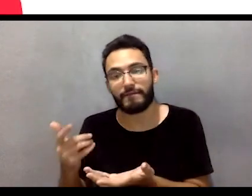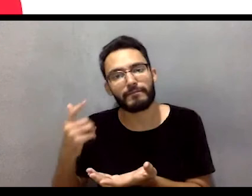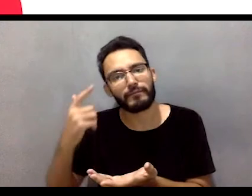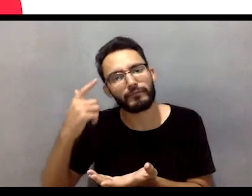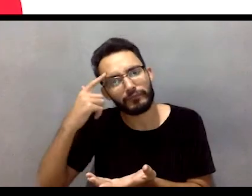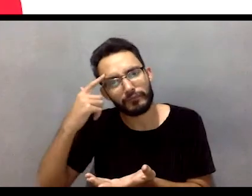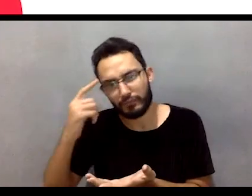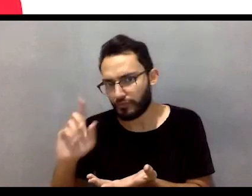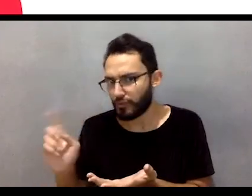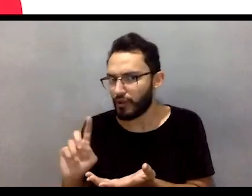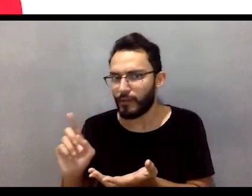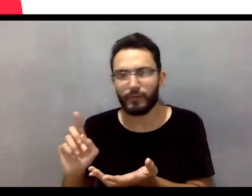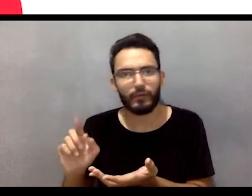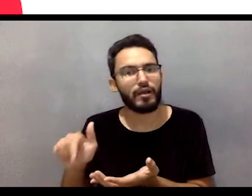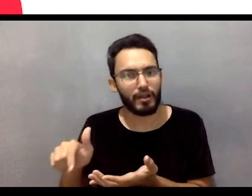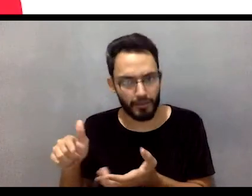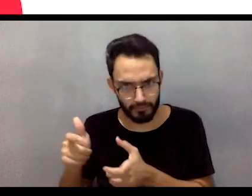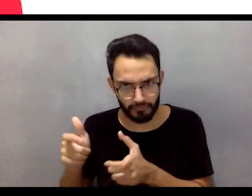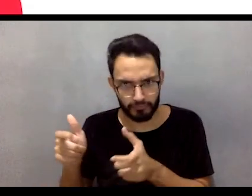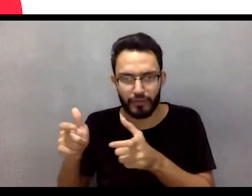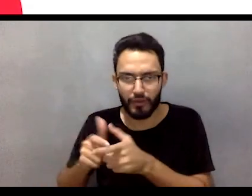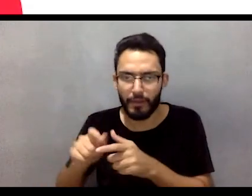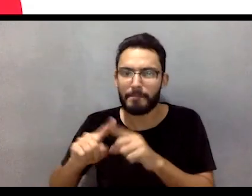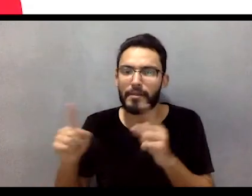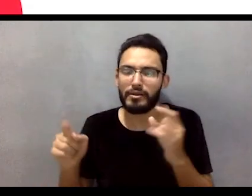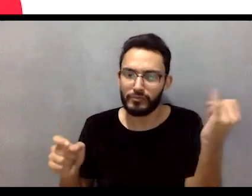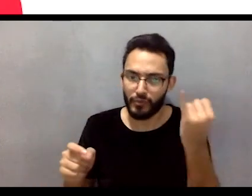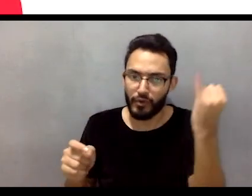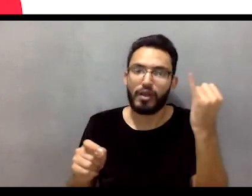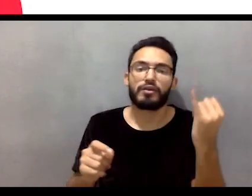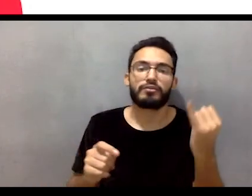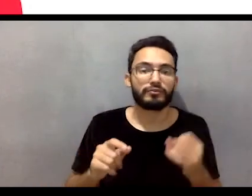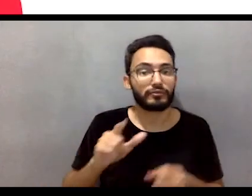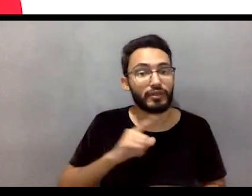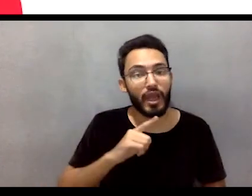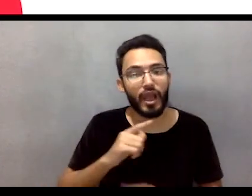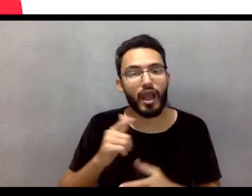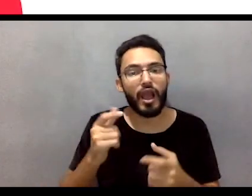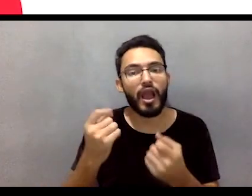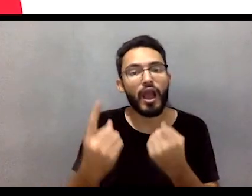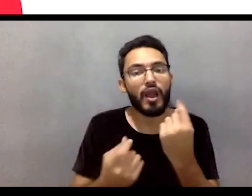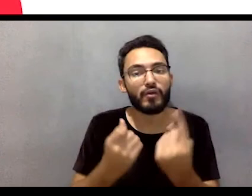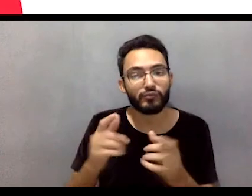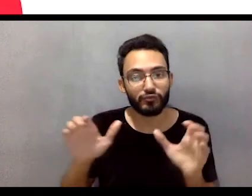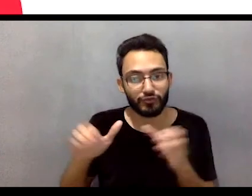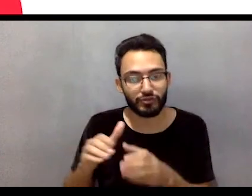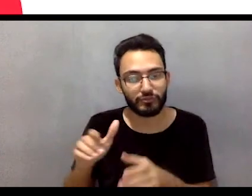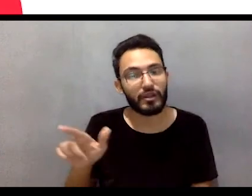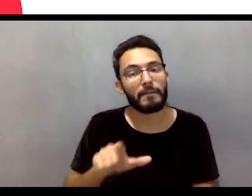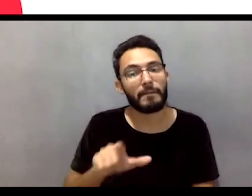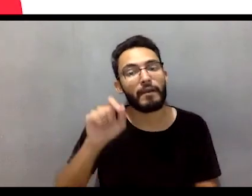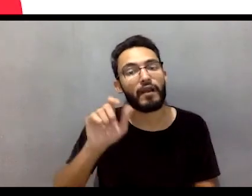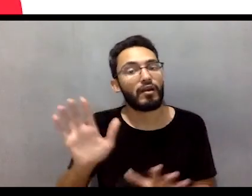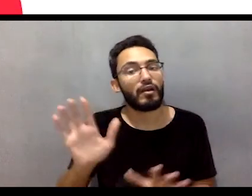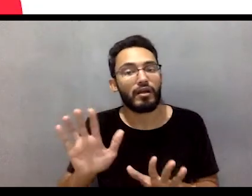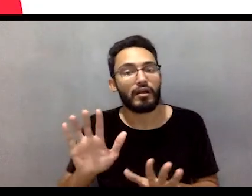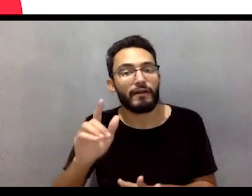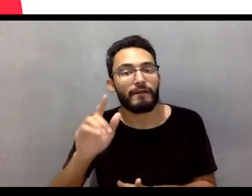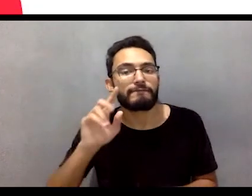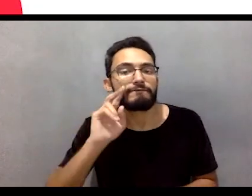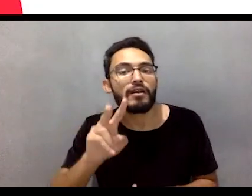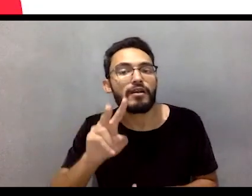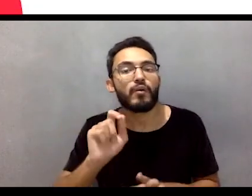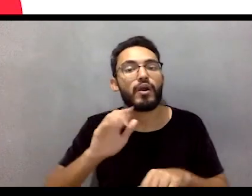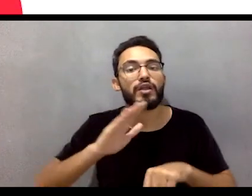o custo, o tamanho do trabalho. Alguns times, eles preferem não levar em consideração